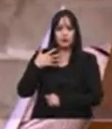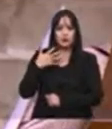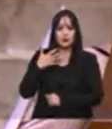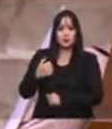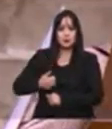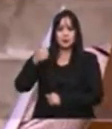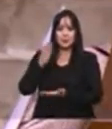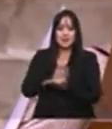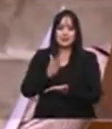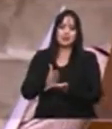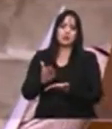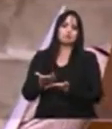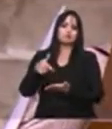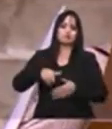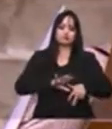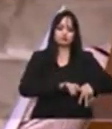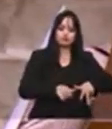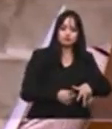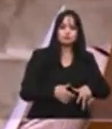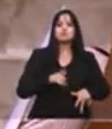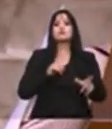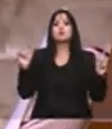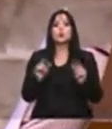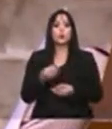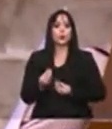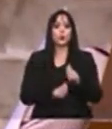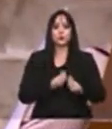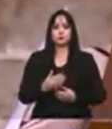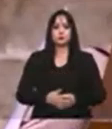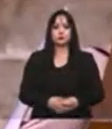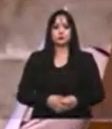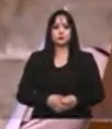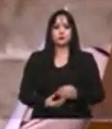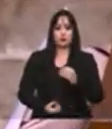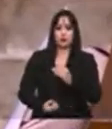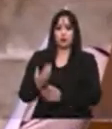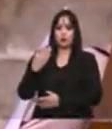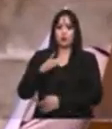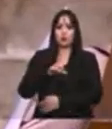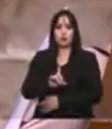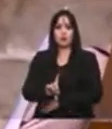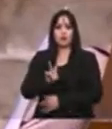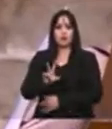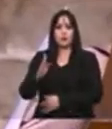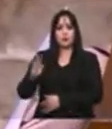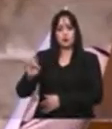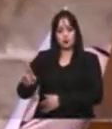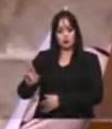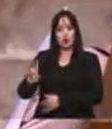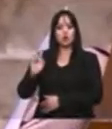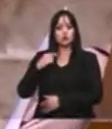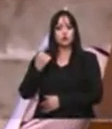primeira parcela da propina pode ser resumido da seguinte maneira: origem, DVBR, do Carlinhos,